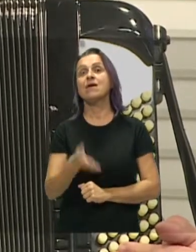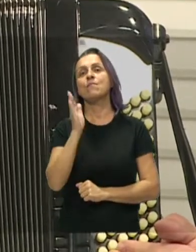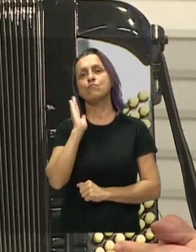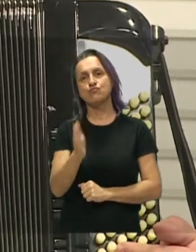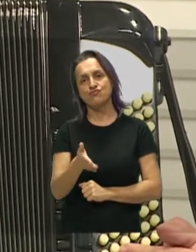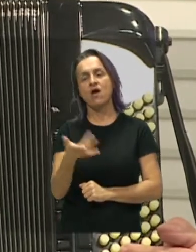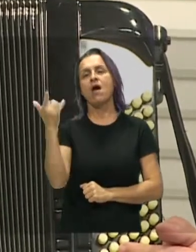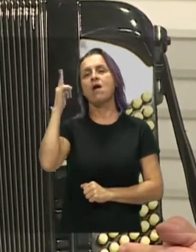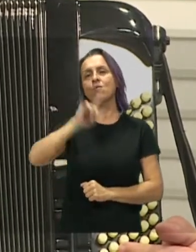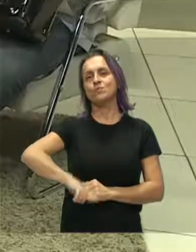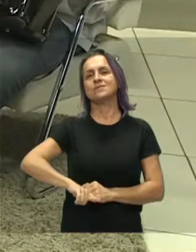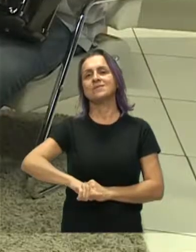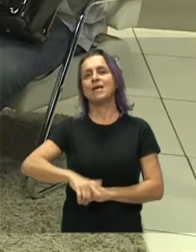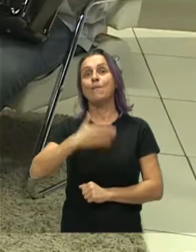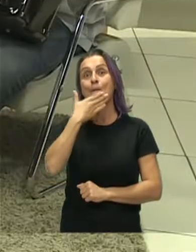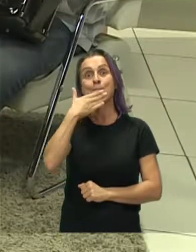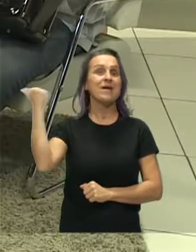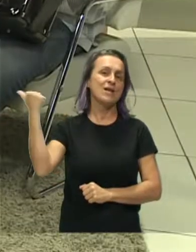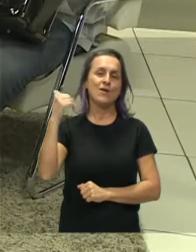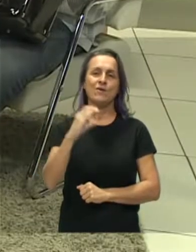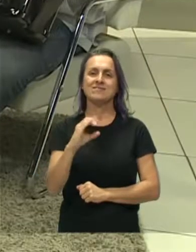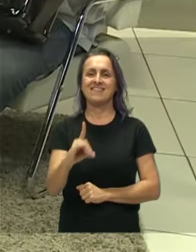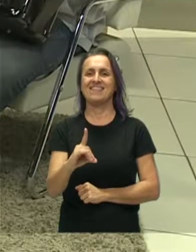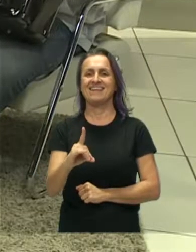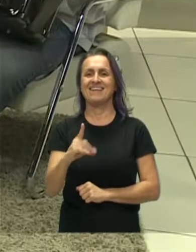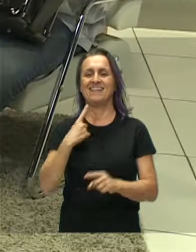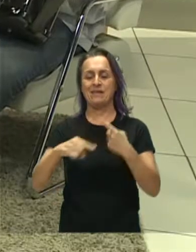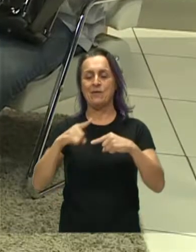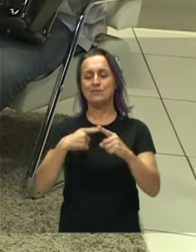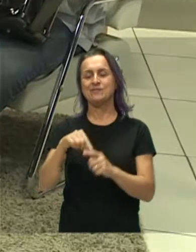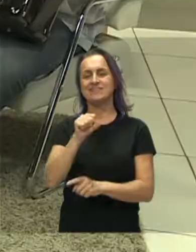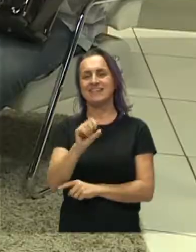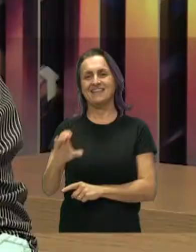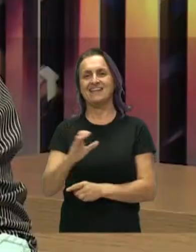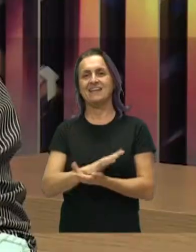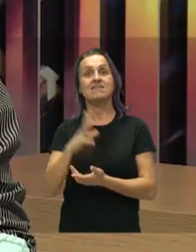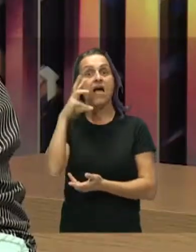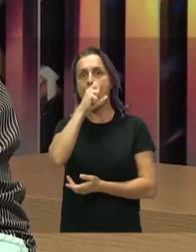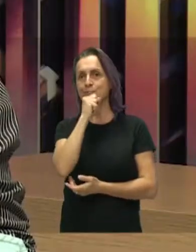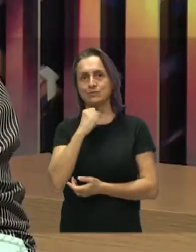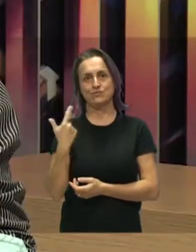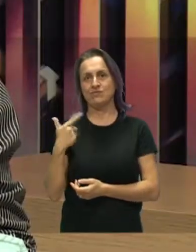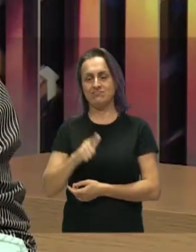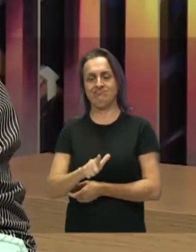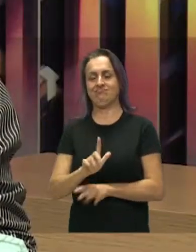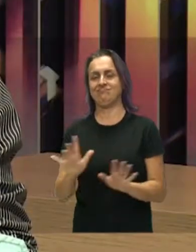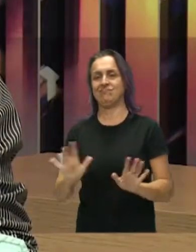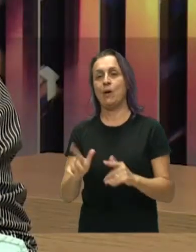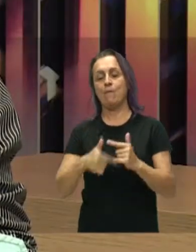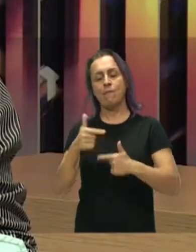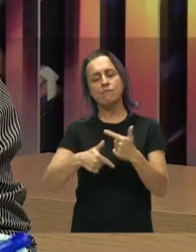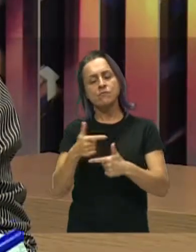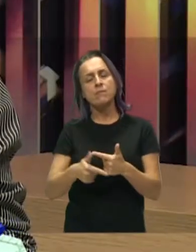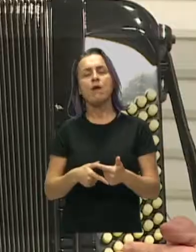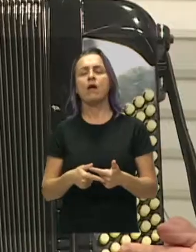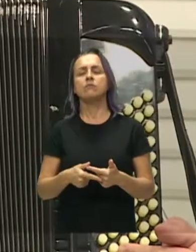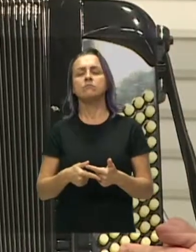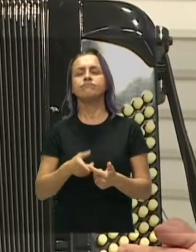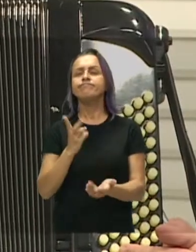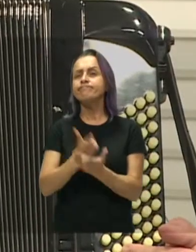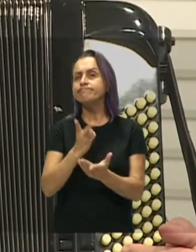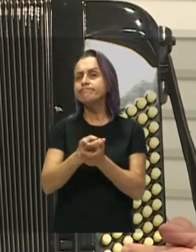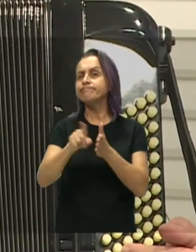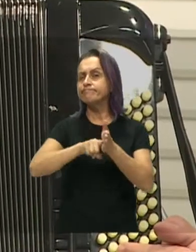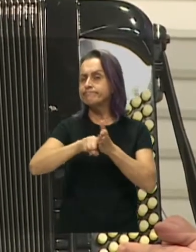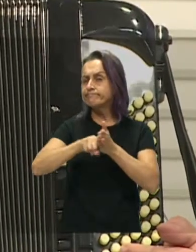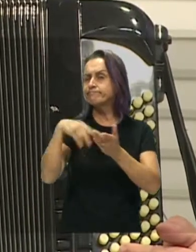faturou o melhor CD da música catarinense. Rapidinho ele já conquistou, porque foi um trabalho gestado. Exato, eu acredito